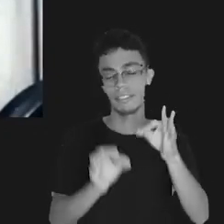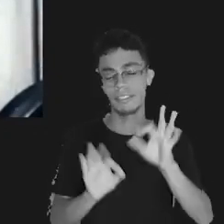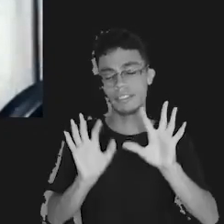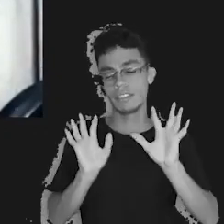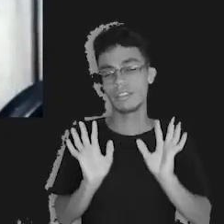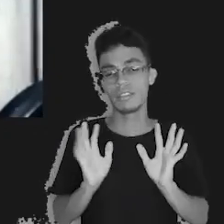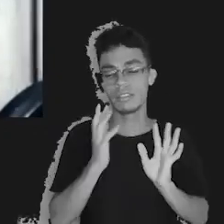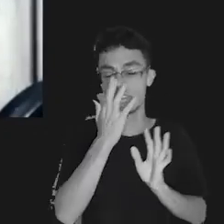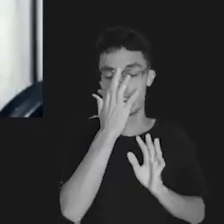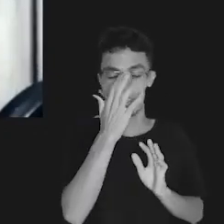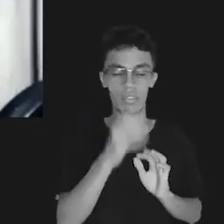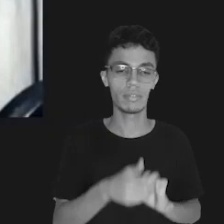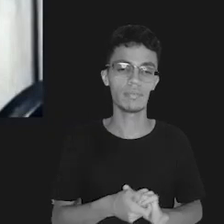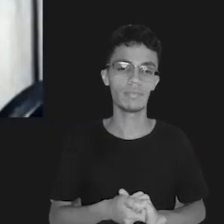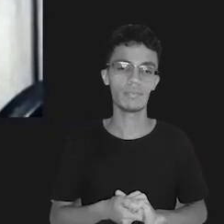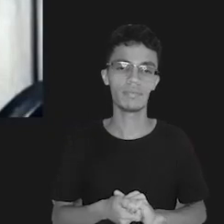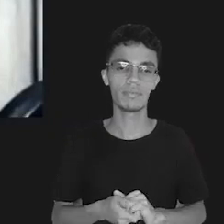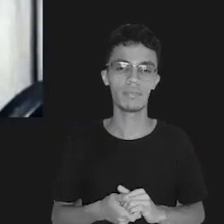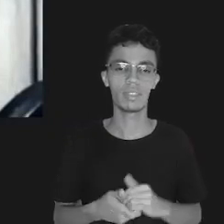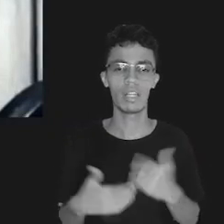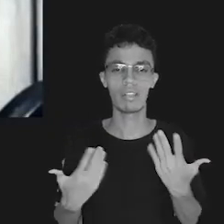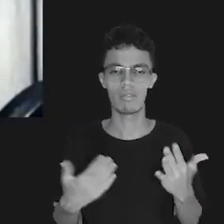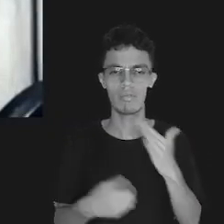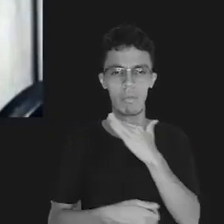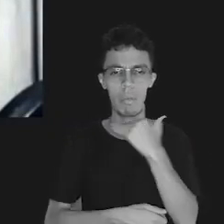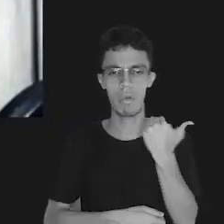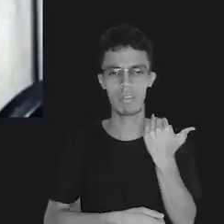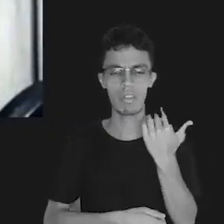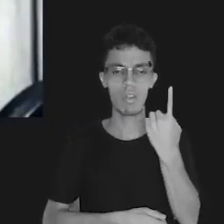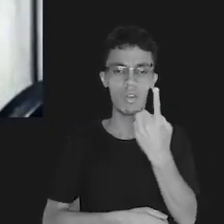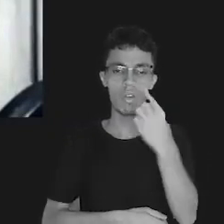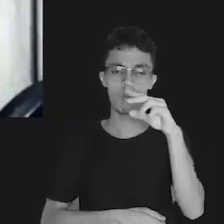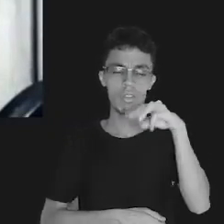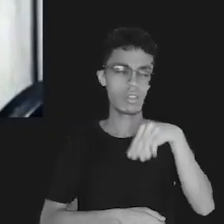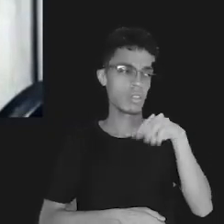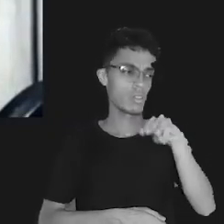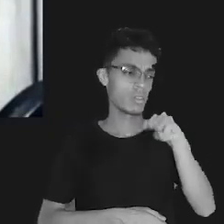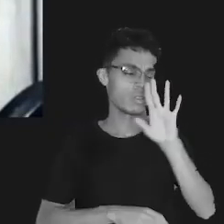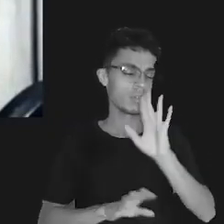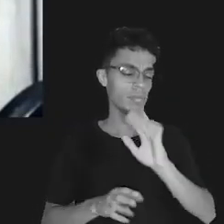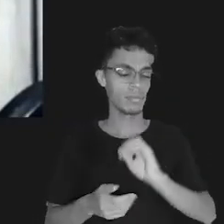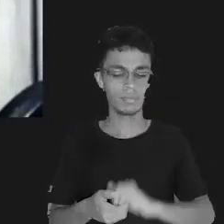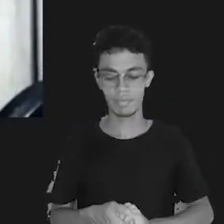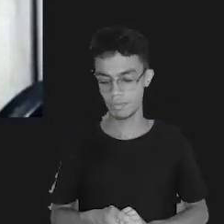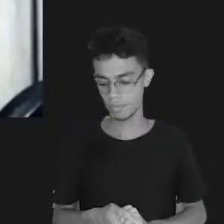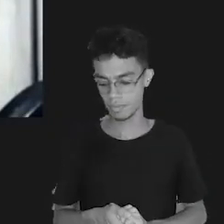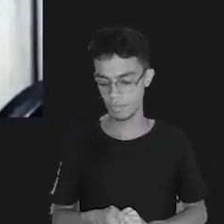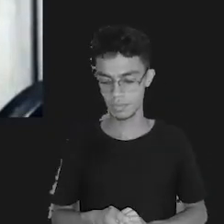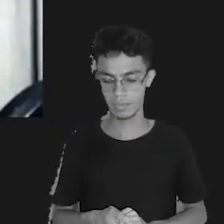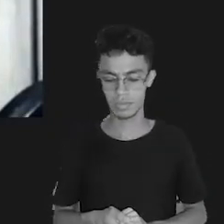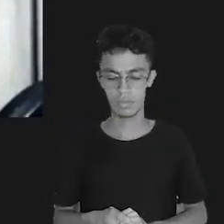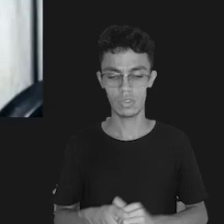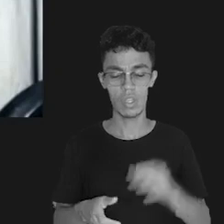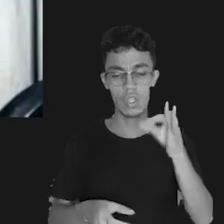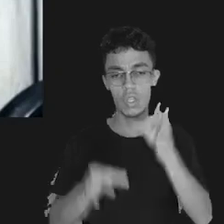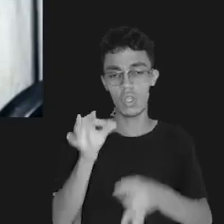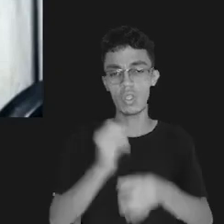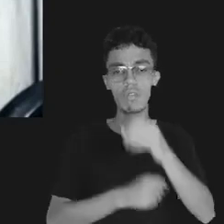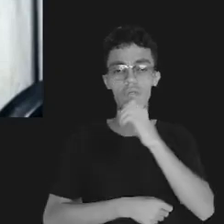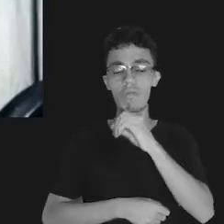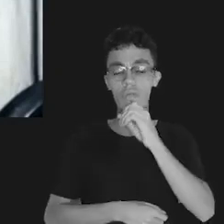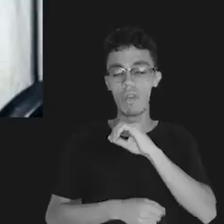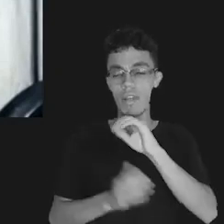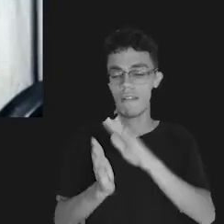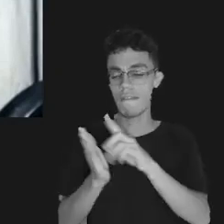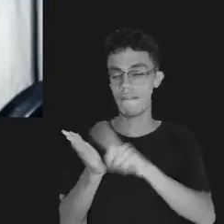luta. Rei morto. Num minuto, o rei deposto. Juiz velho abrindo ao acaso